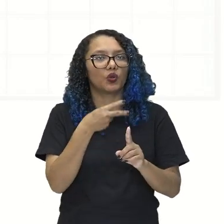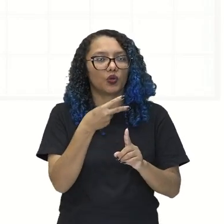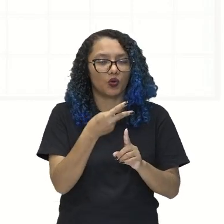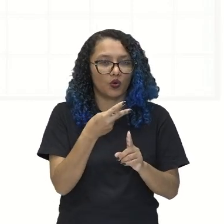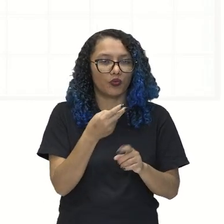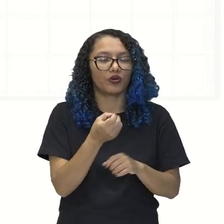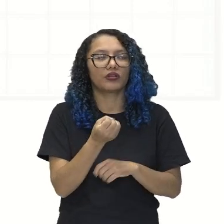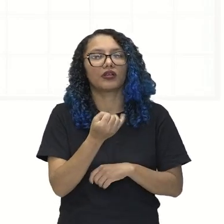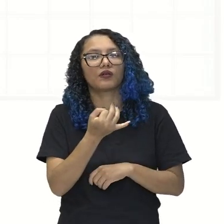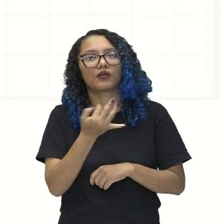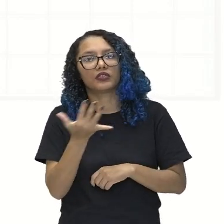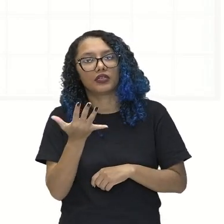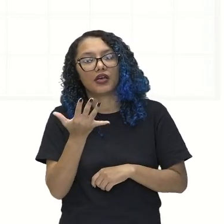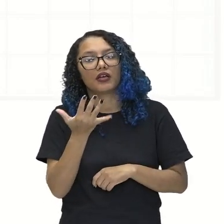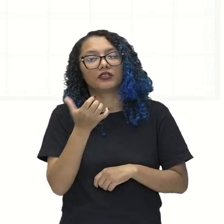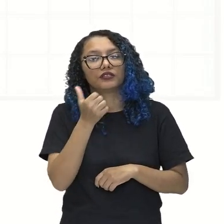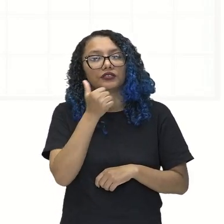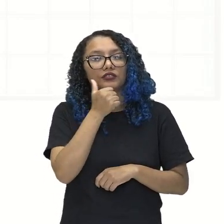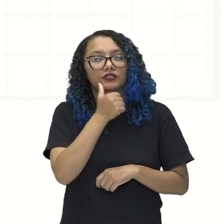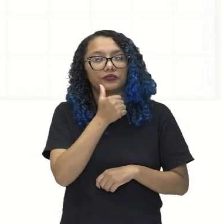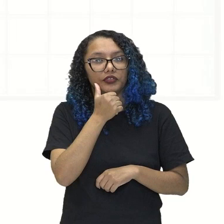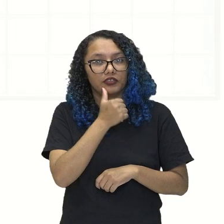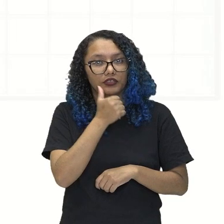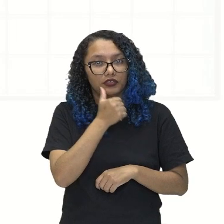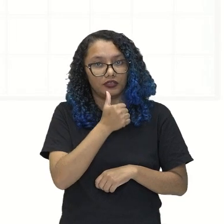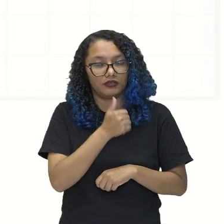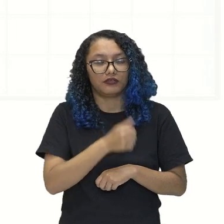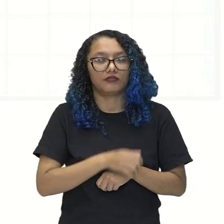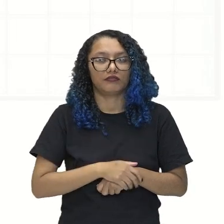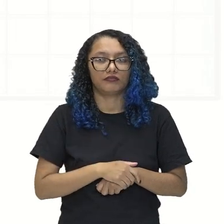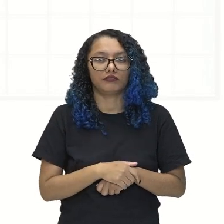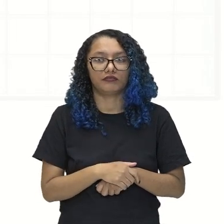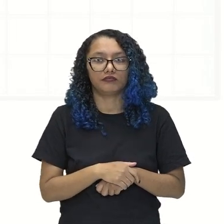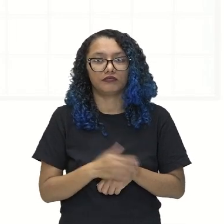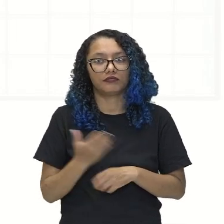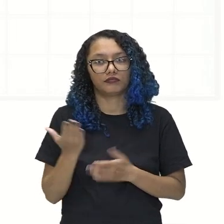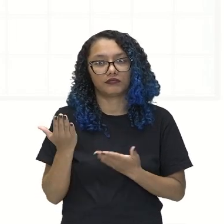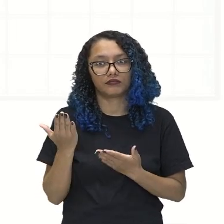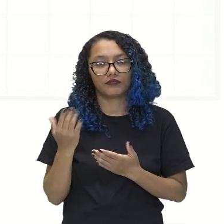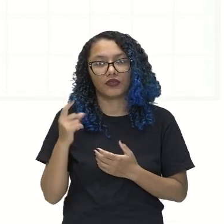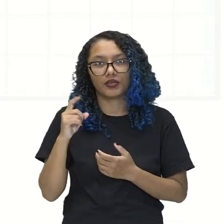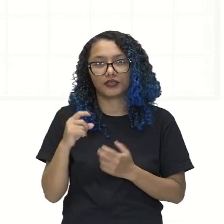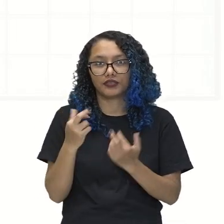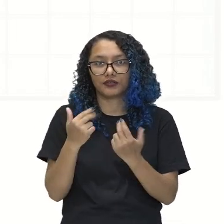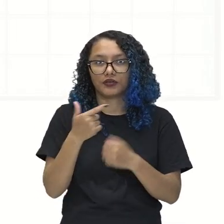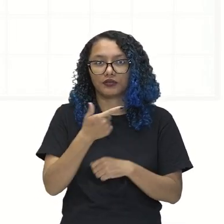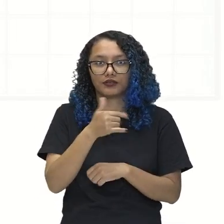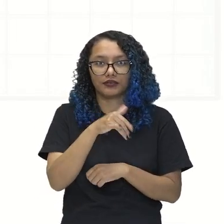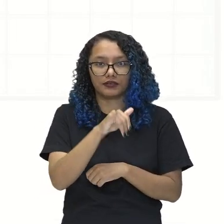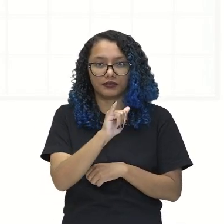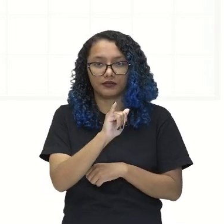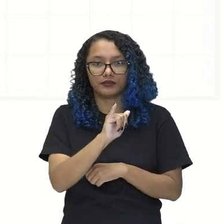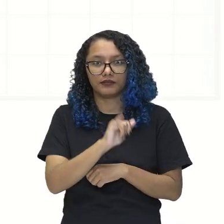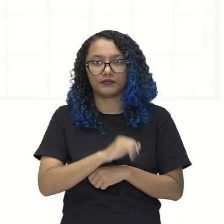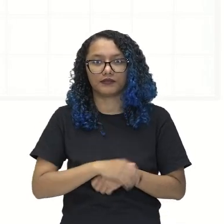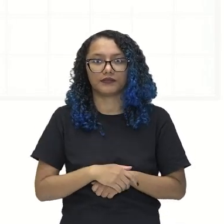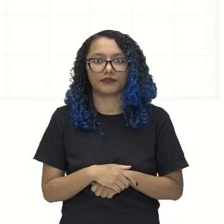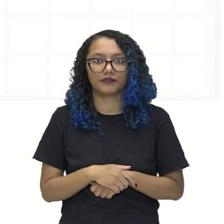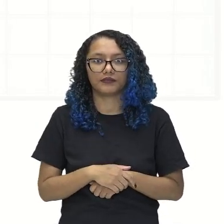quem, pessoal? De meninas. Está aqui o meu, olha, x igual a 2y. Olha a